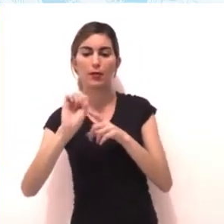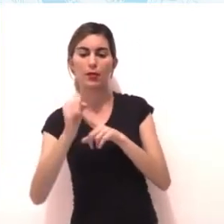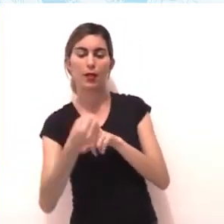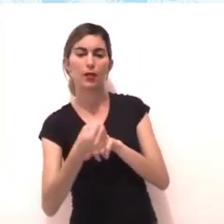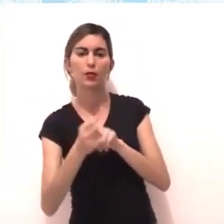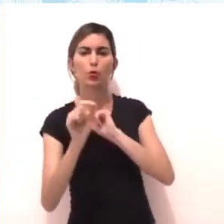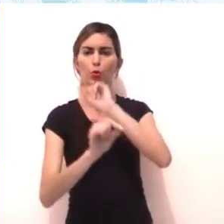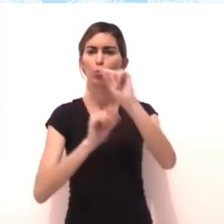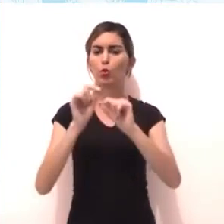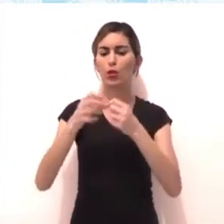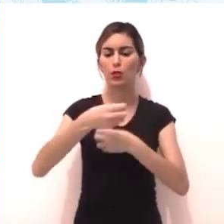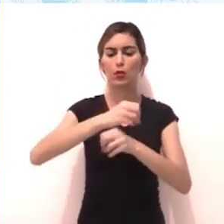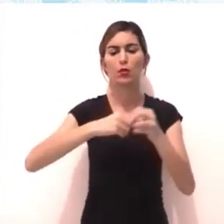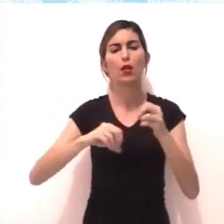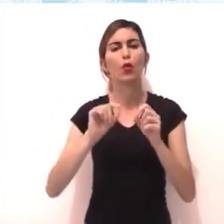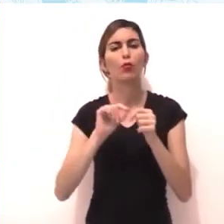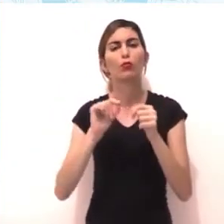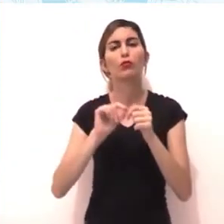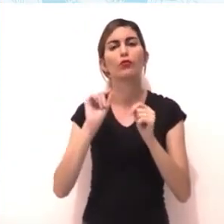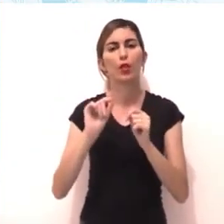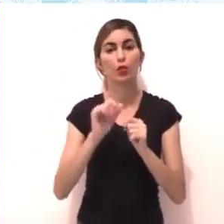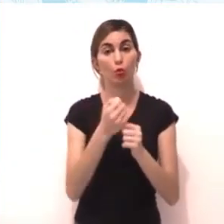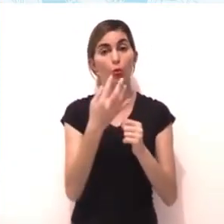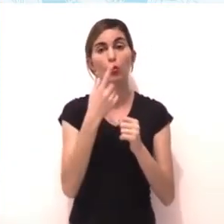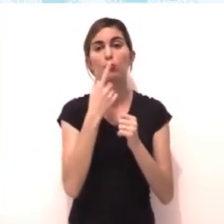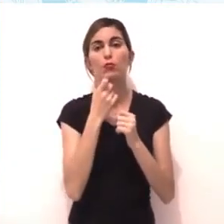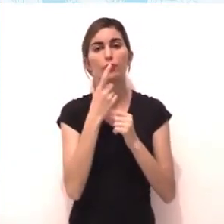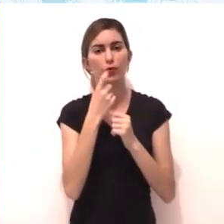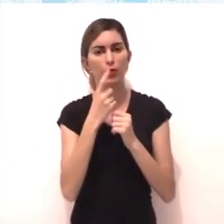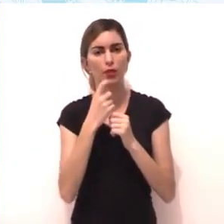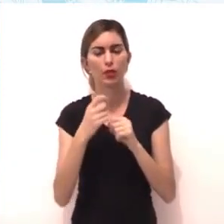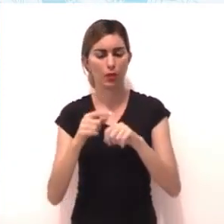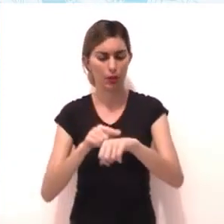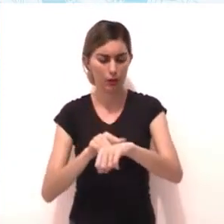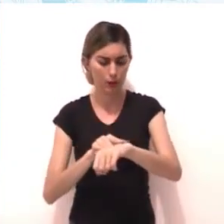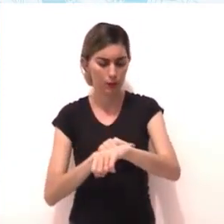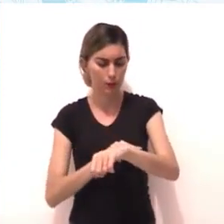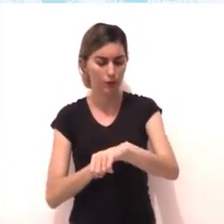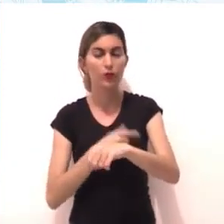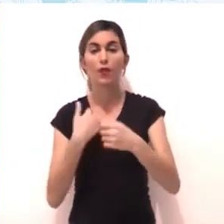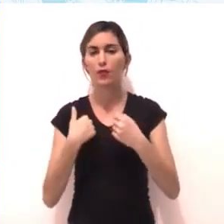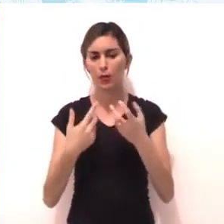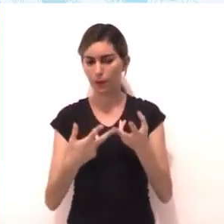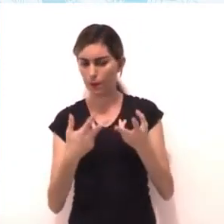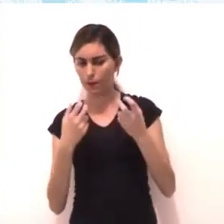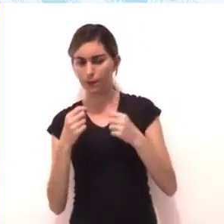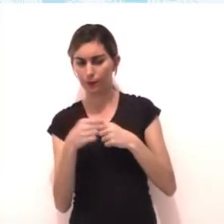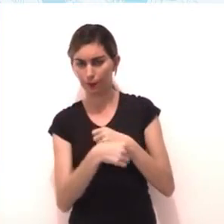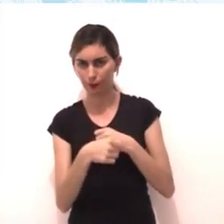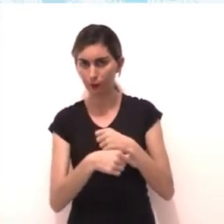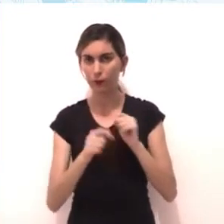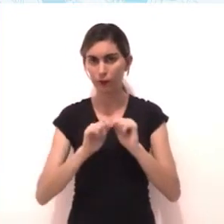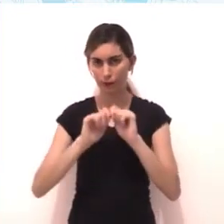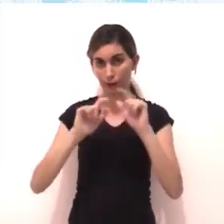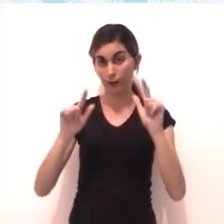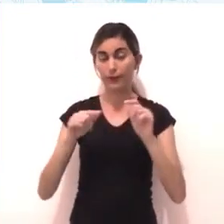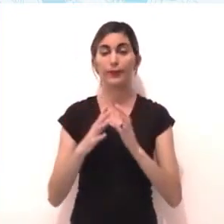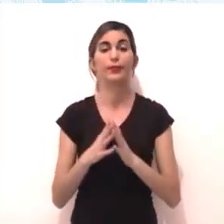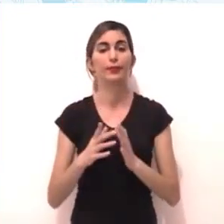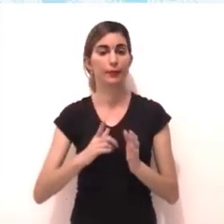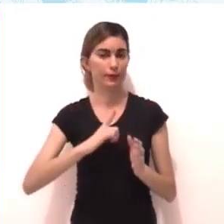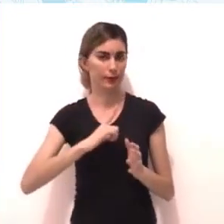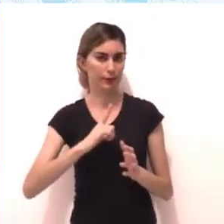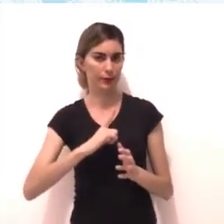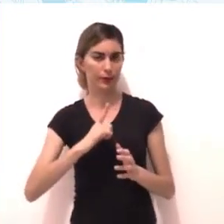essa célula faz? Quando essa célula sanguínea passa as hemácias, vocês vão observar na imagem aí no primeiro momento,